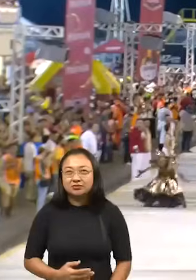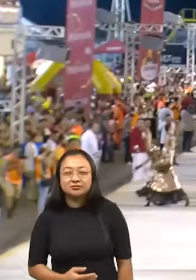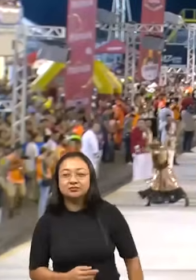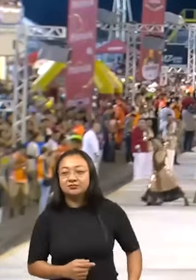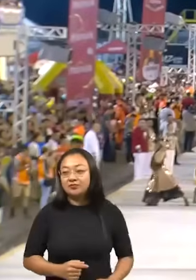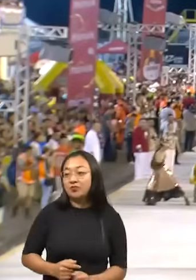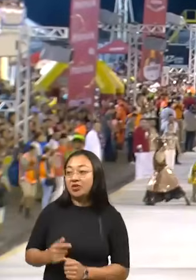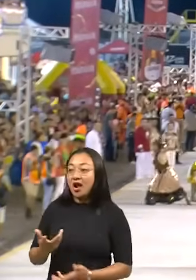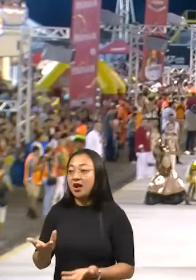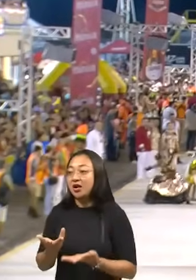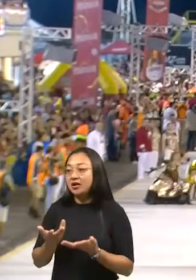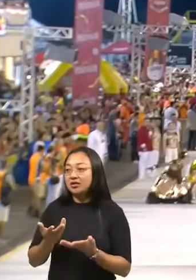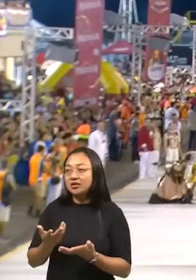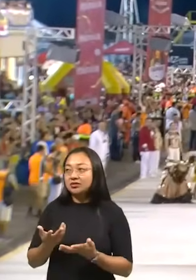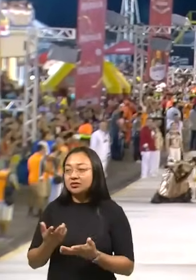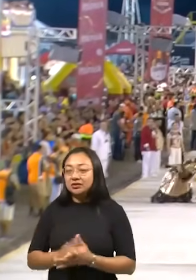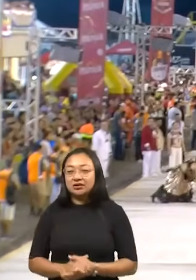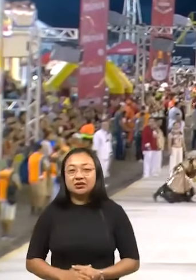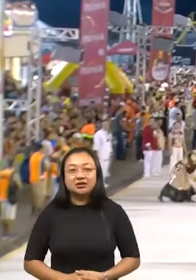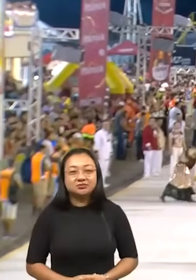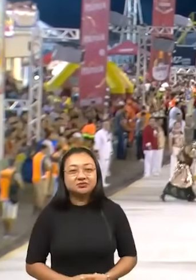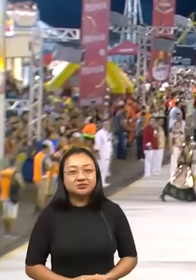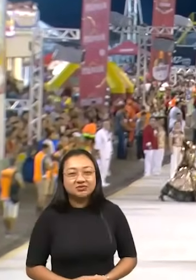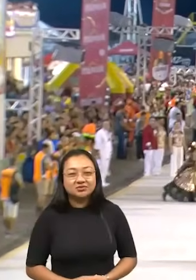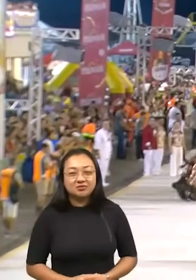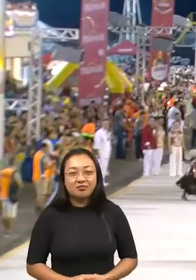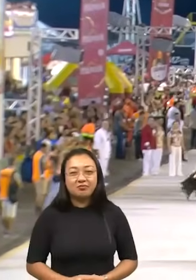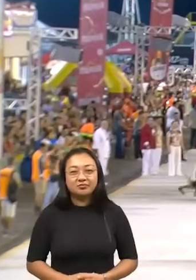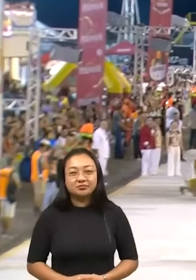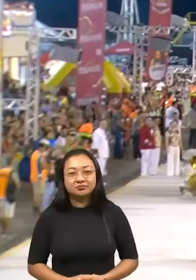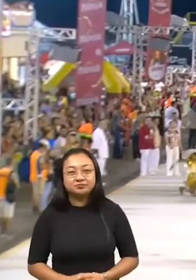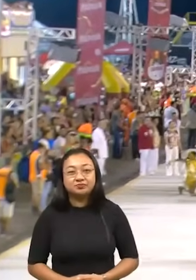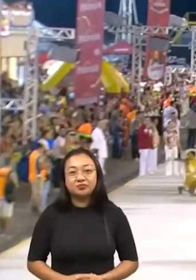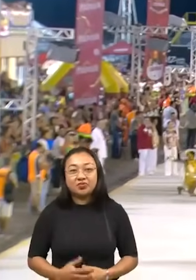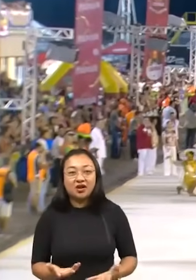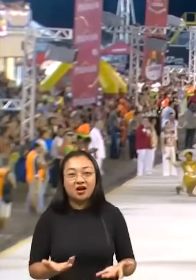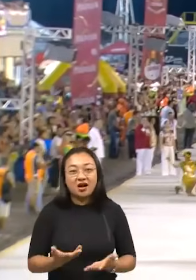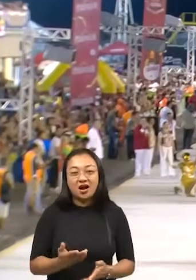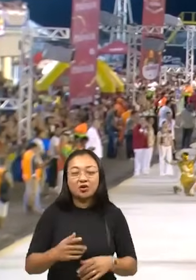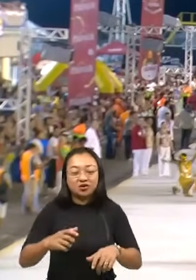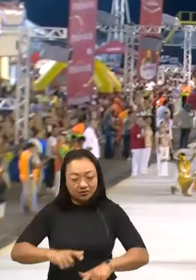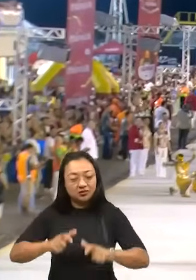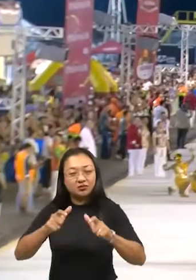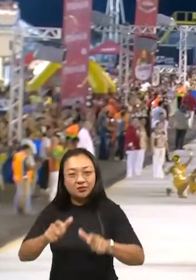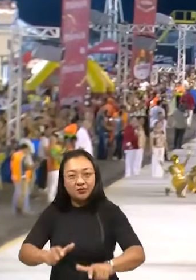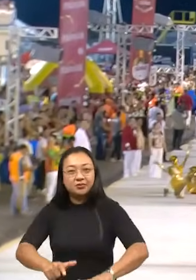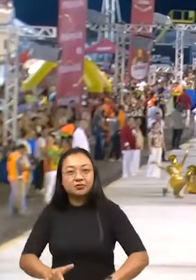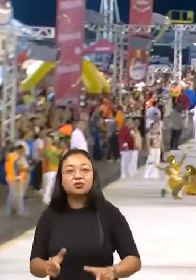Prevaleceu, prevaleceu. A criança durante. É glória, glória, glória. E desse chão.